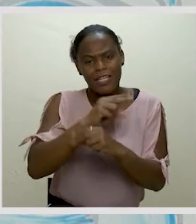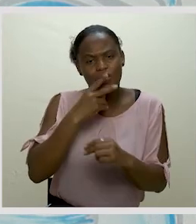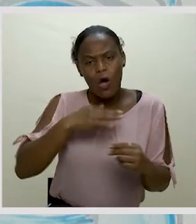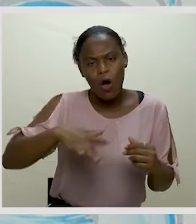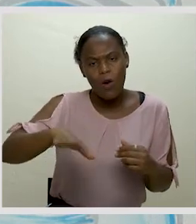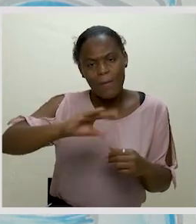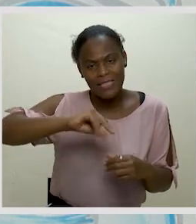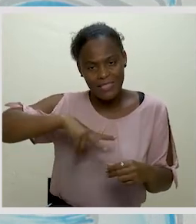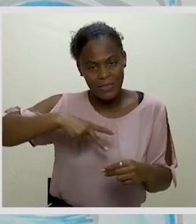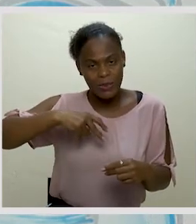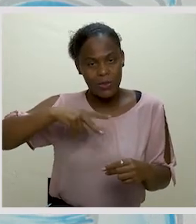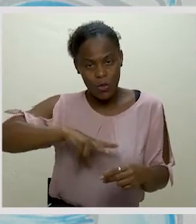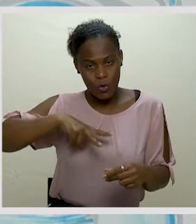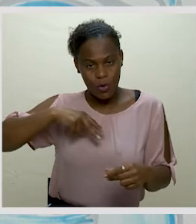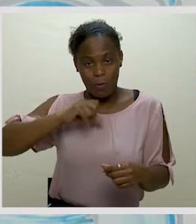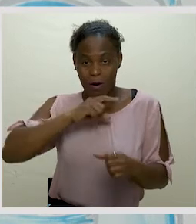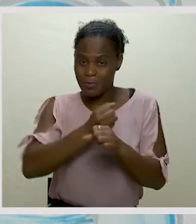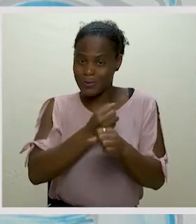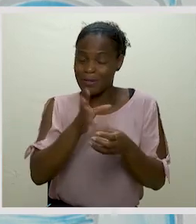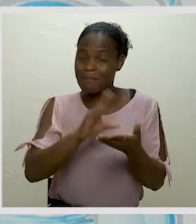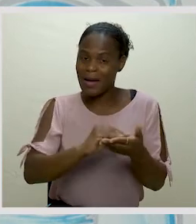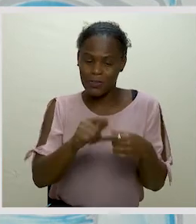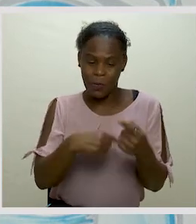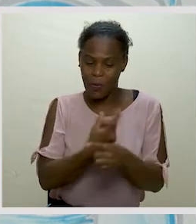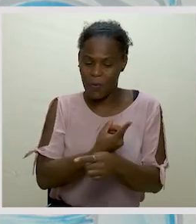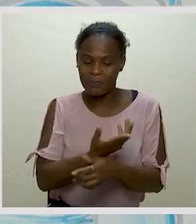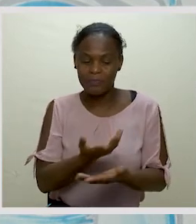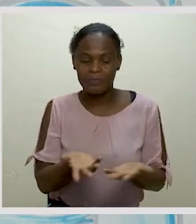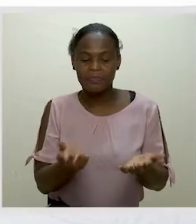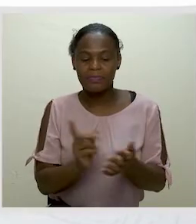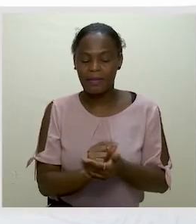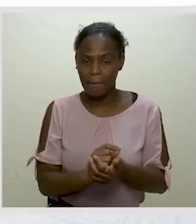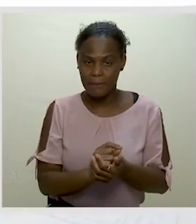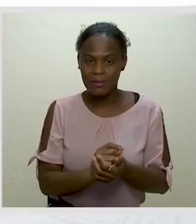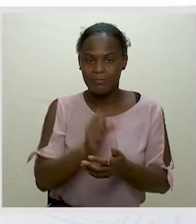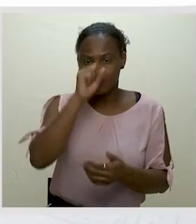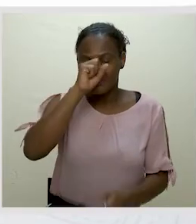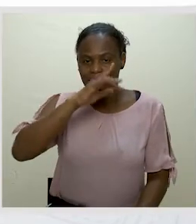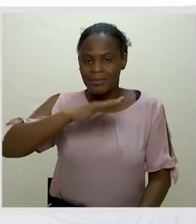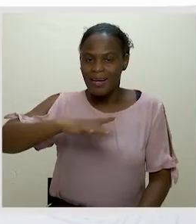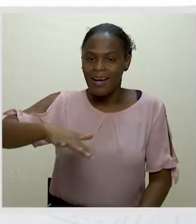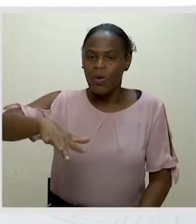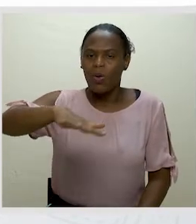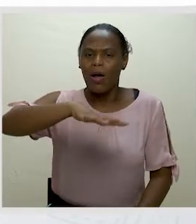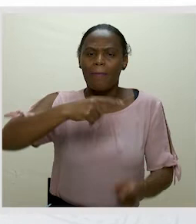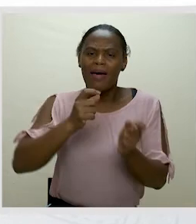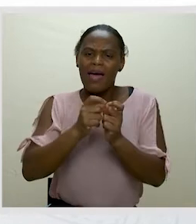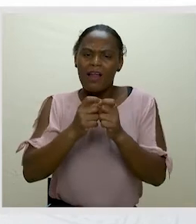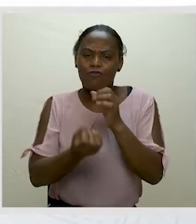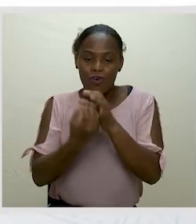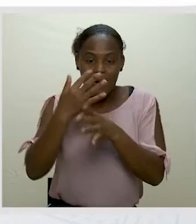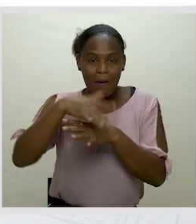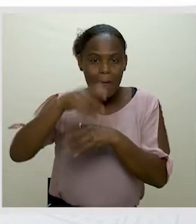solos, para os solos poderem produzir mais, etc, etc. As paisagens perto dos vulcões